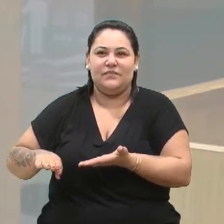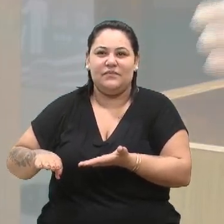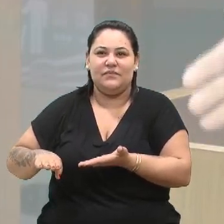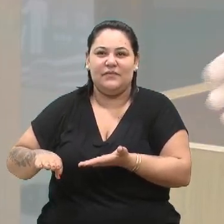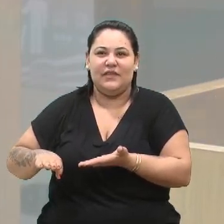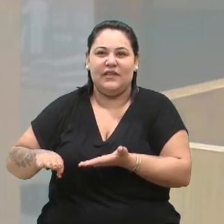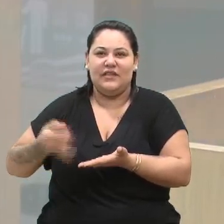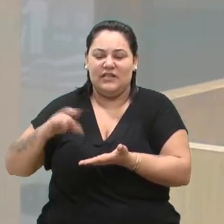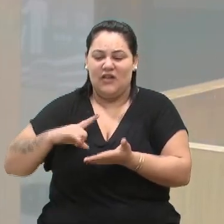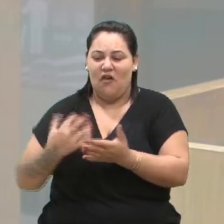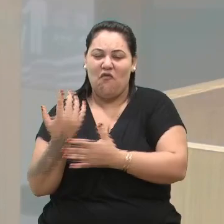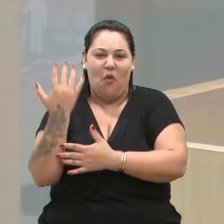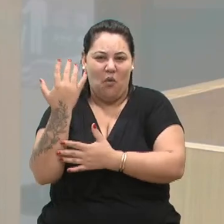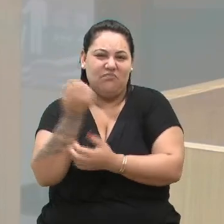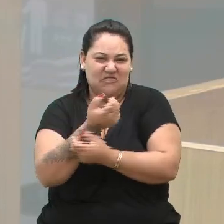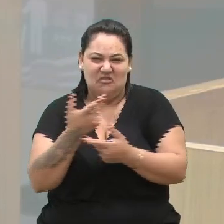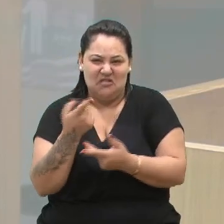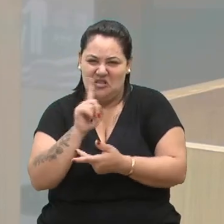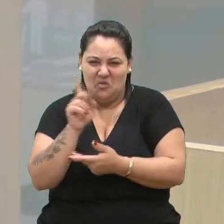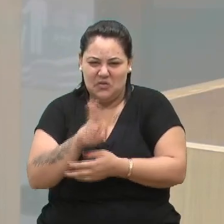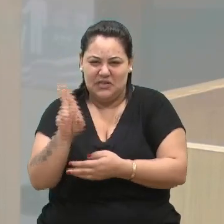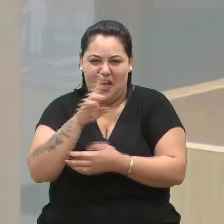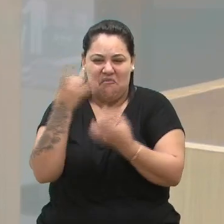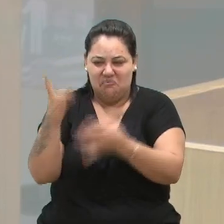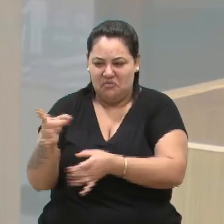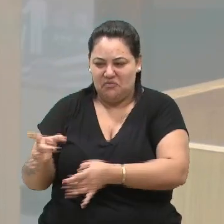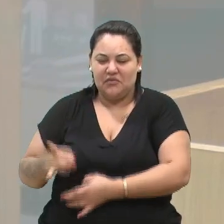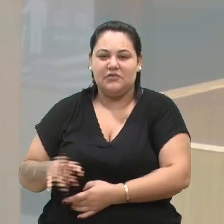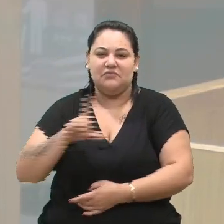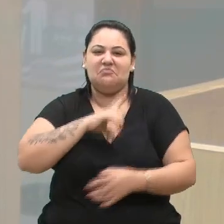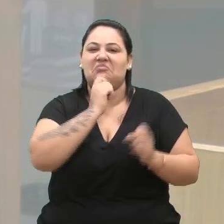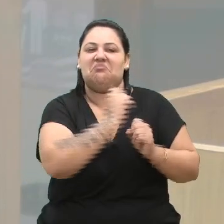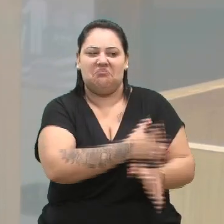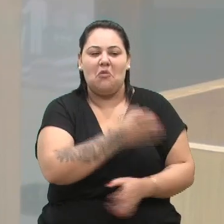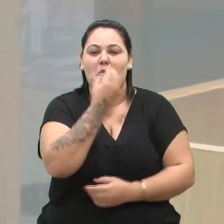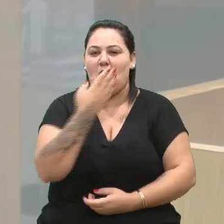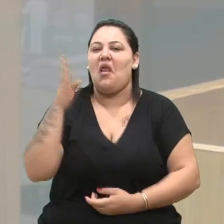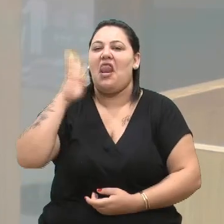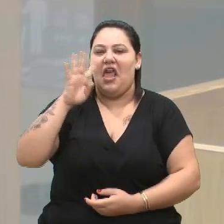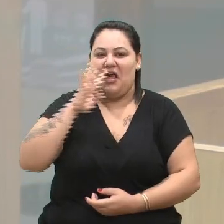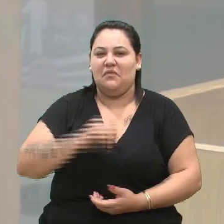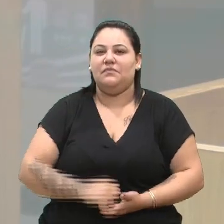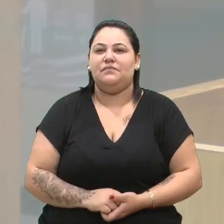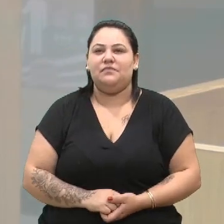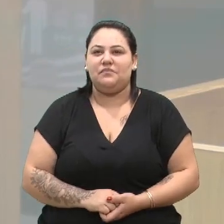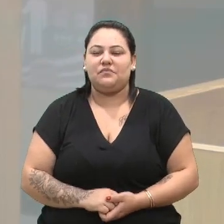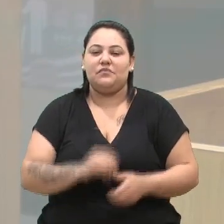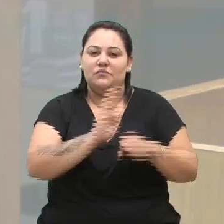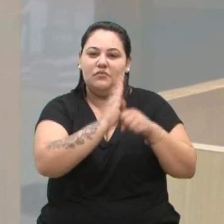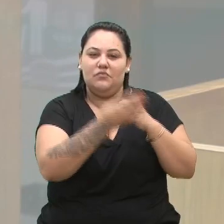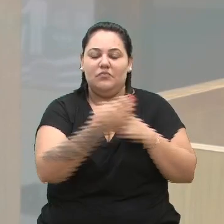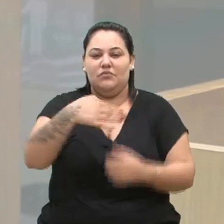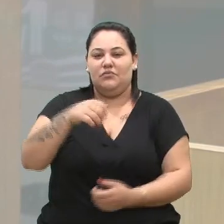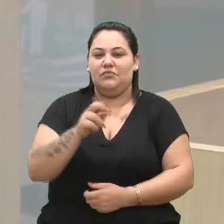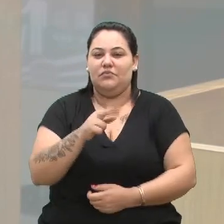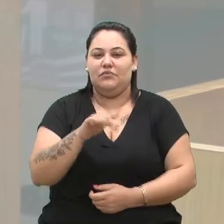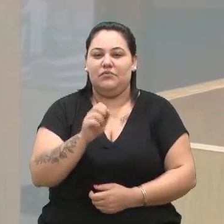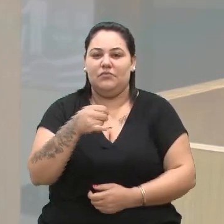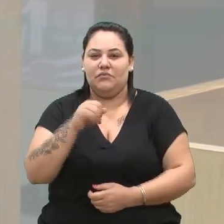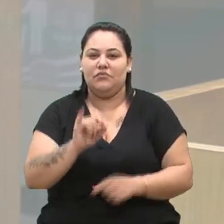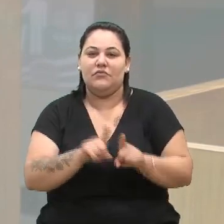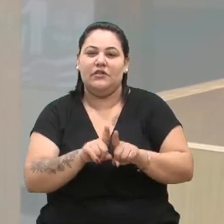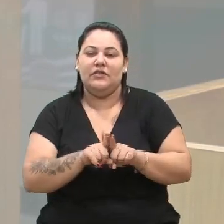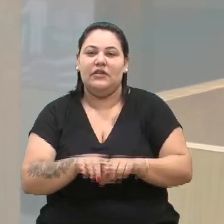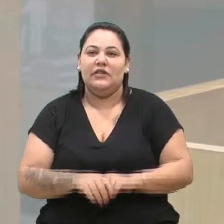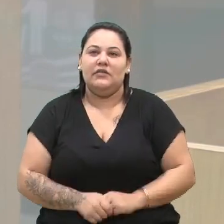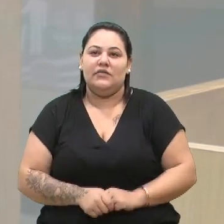aqueles que não eram mais ocupados. Então foi uma ação muito boa aí no bairro Mariane. E tivemos